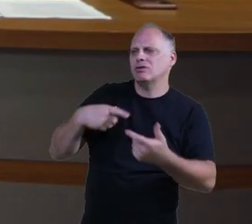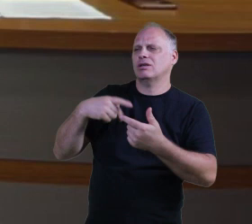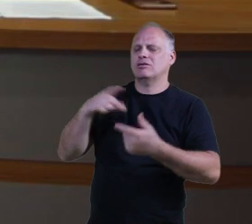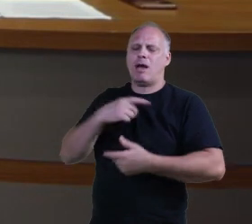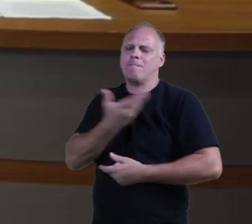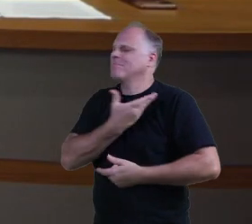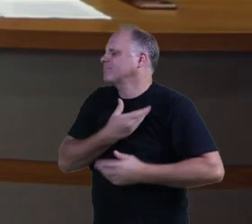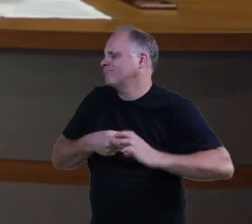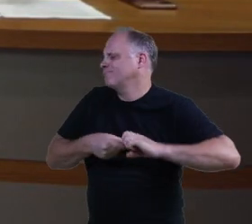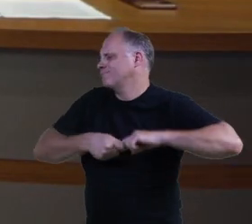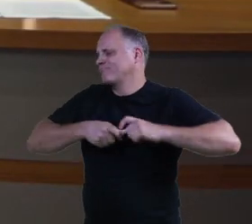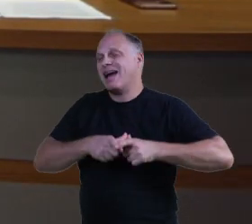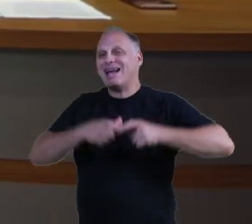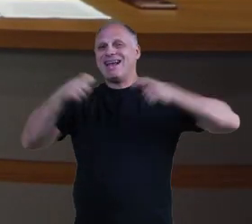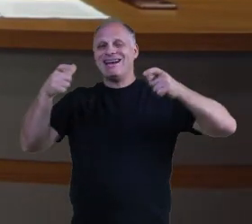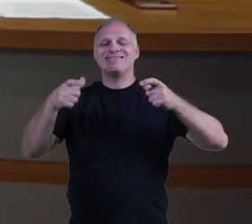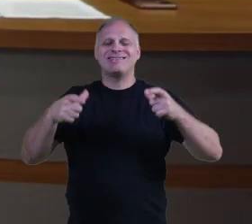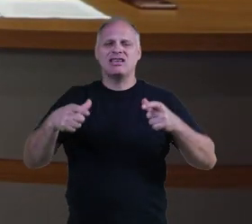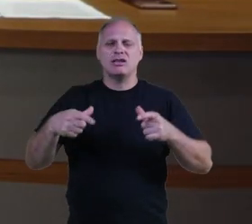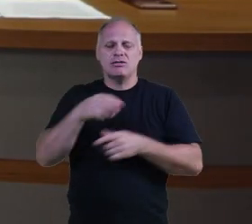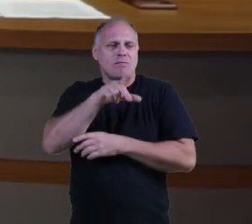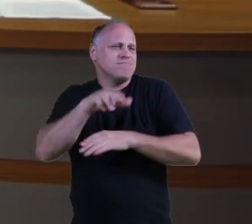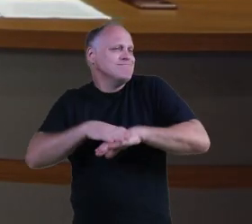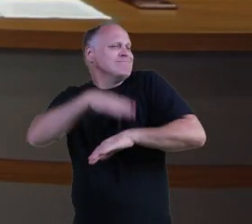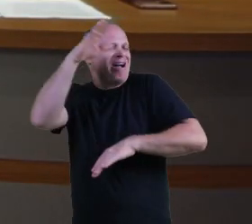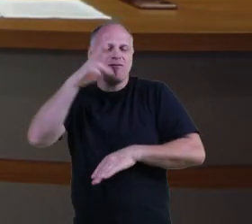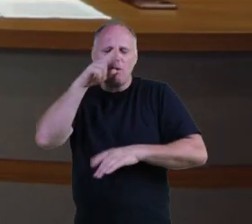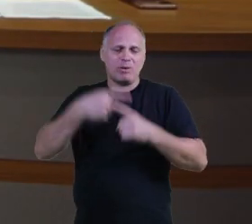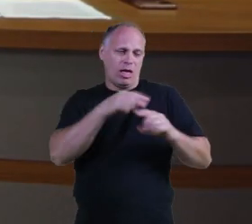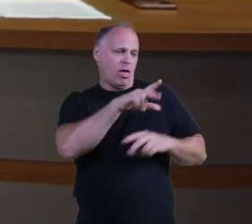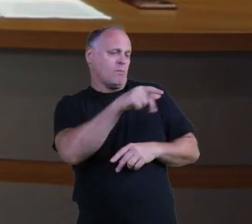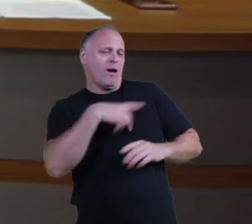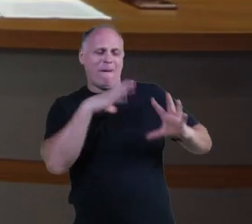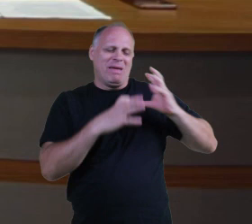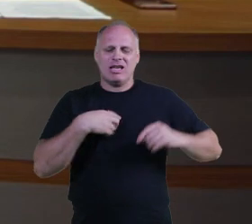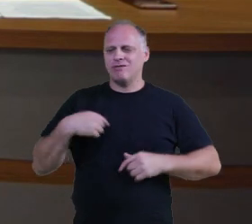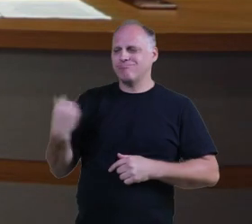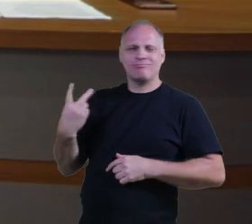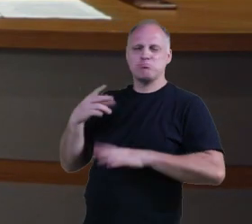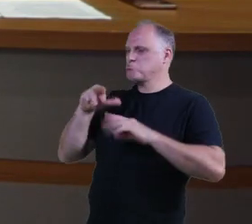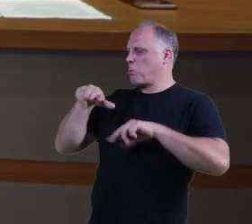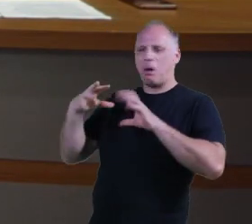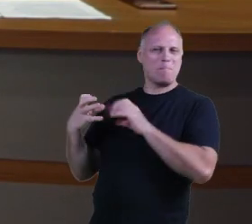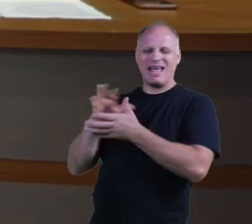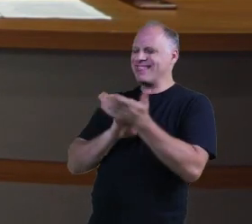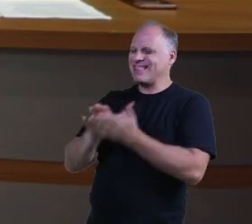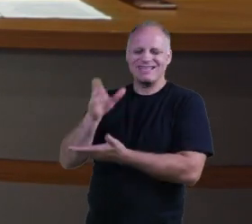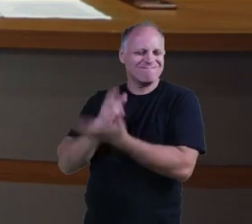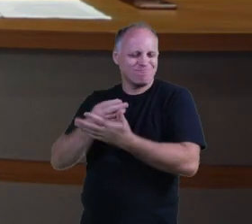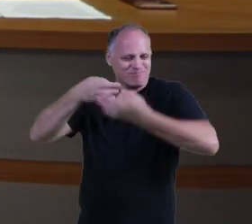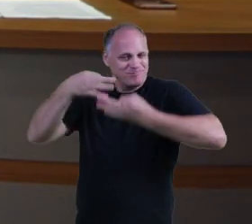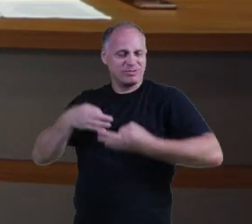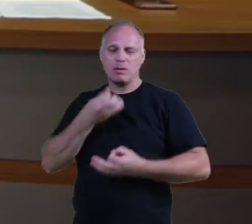as atividades de lá e depois ter vindo parar no centro? Então eu tinha um bar